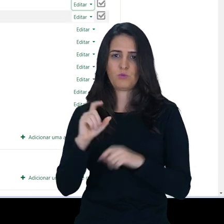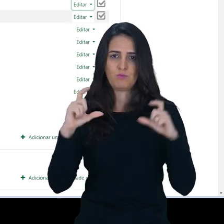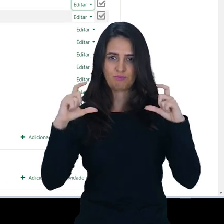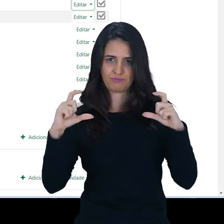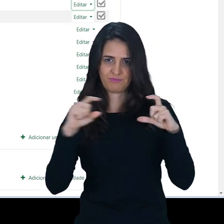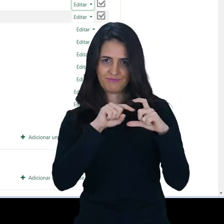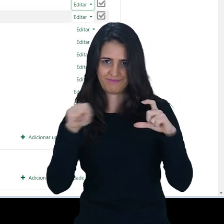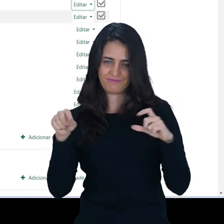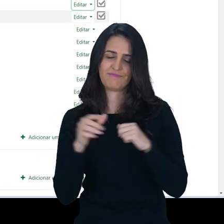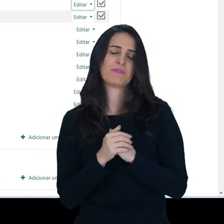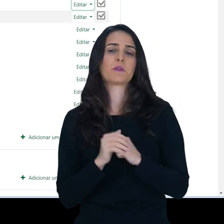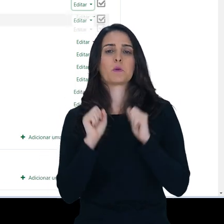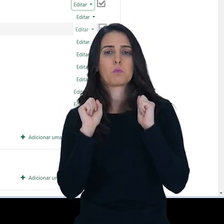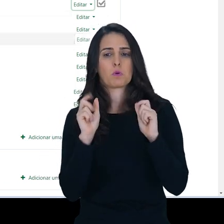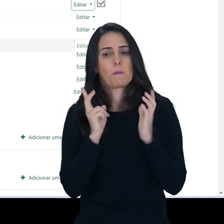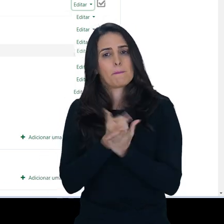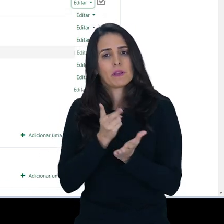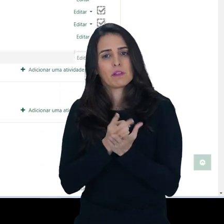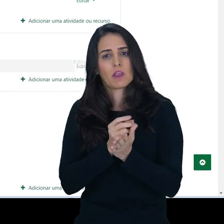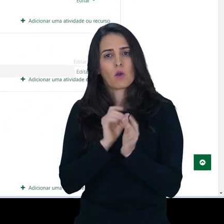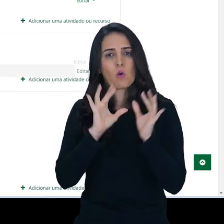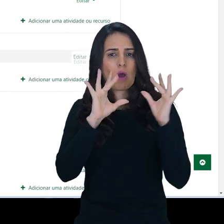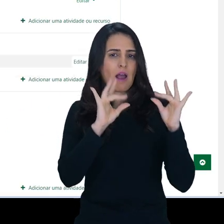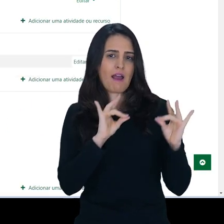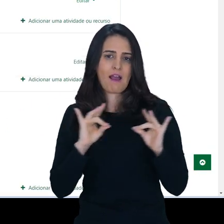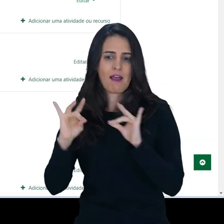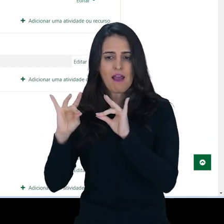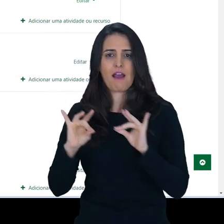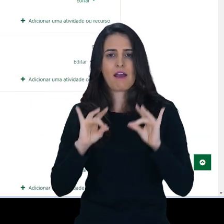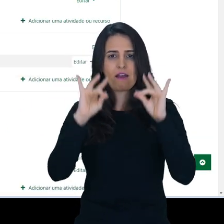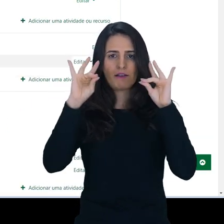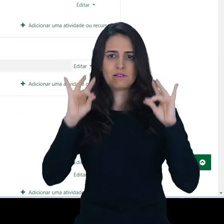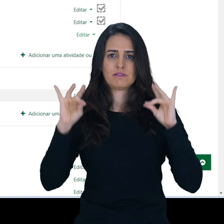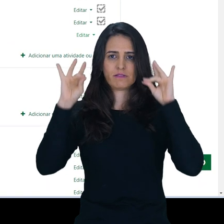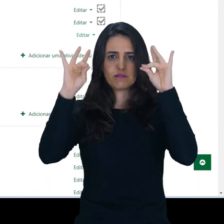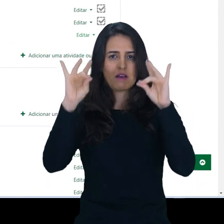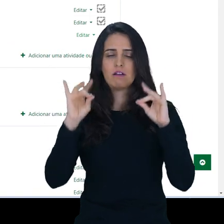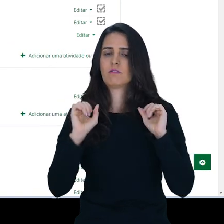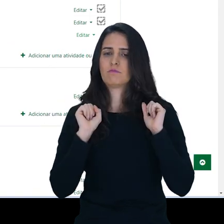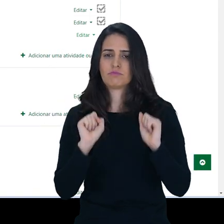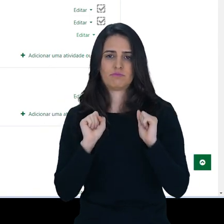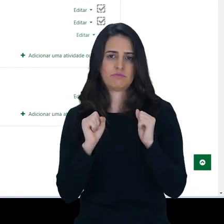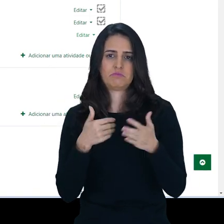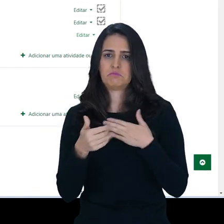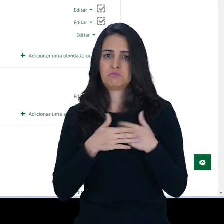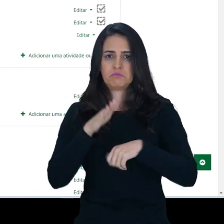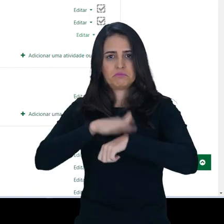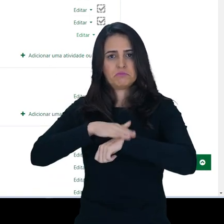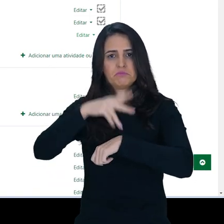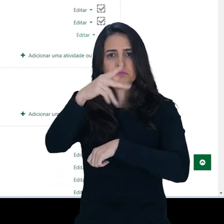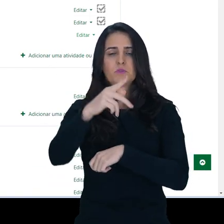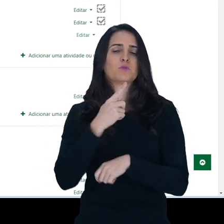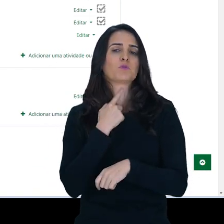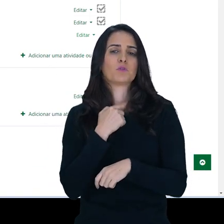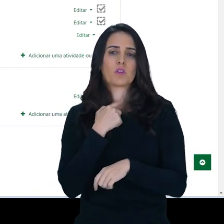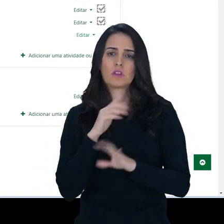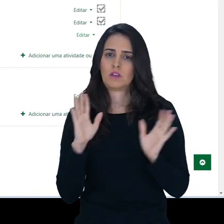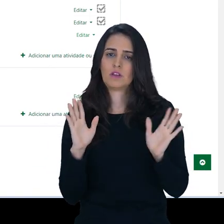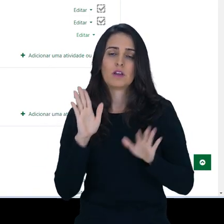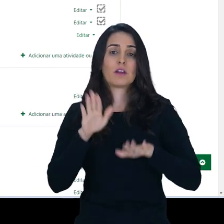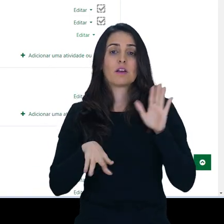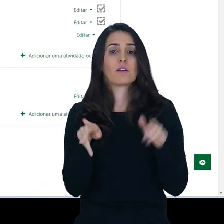manter aqui ou eu posso já arrastar para o tópico que eu desejo. Muitas vezes o professor